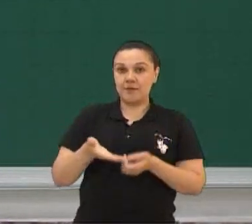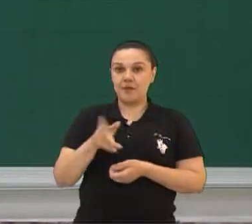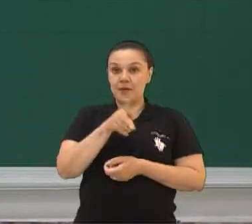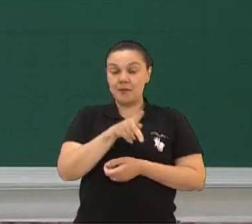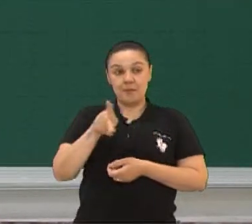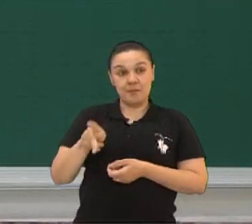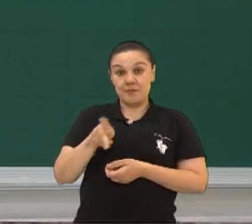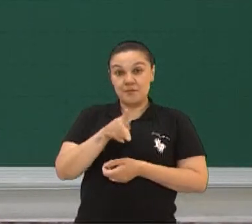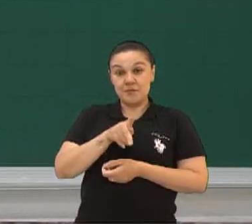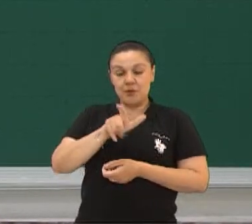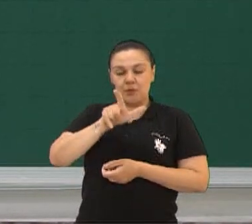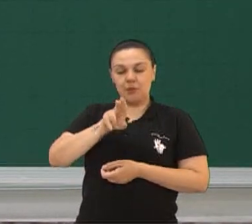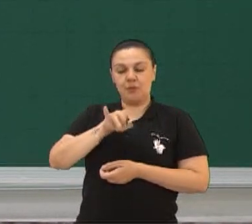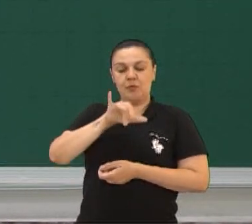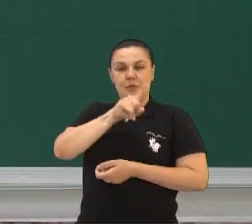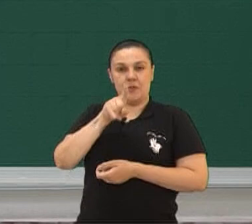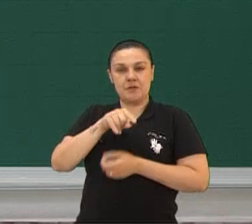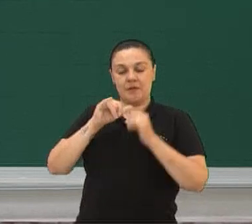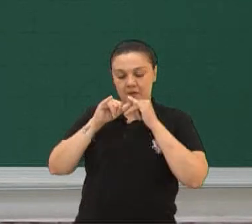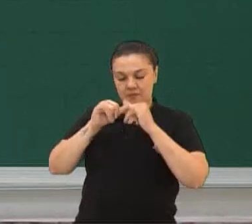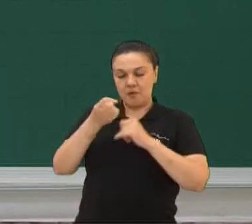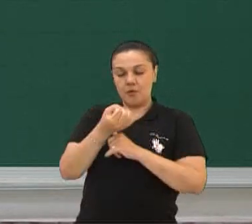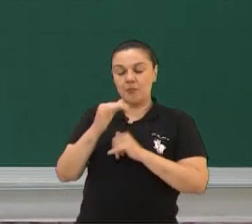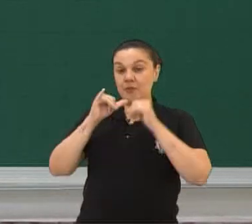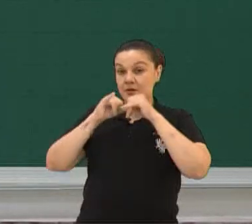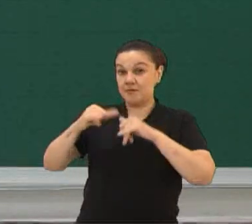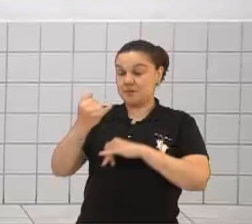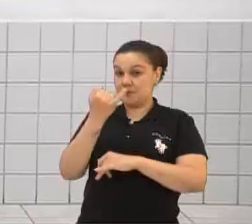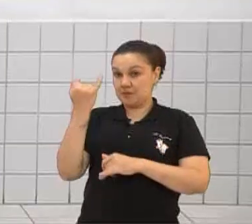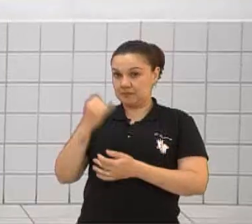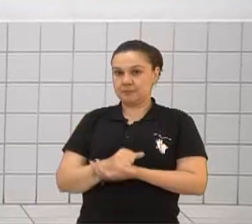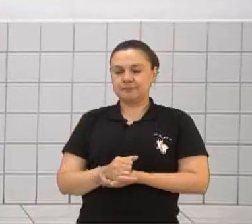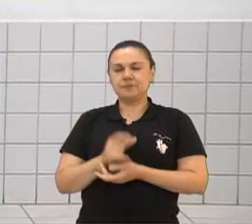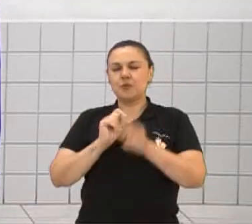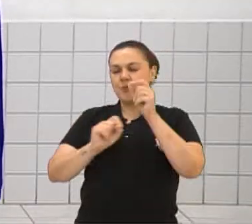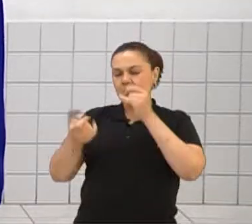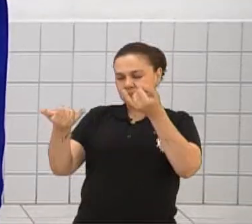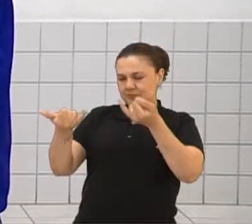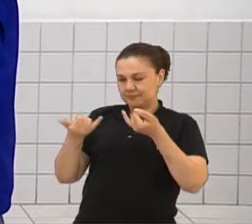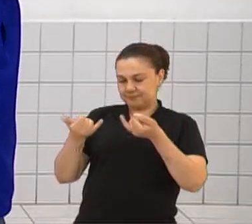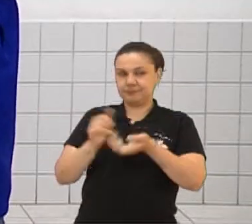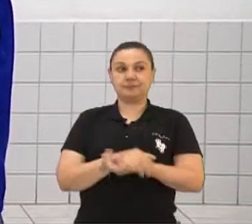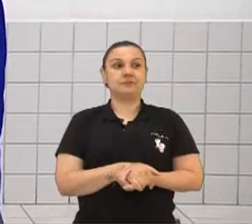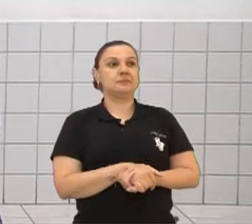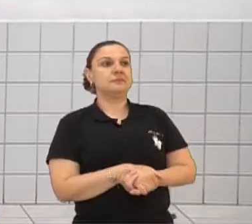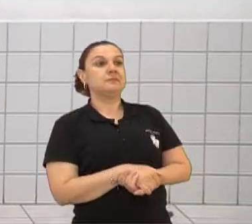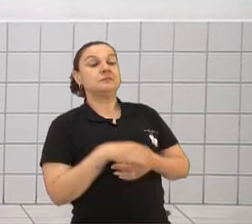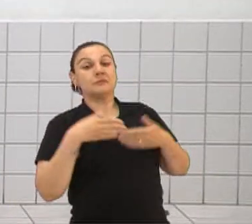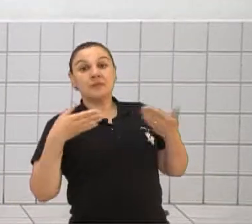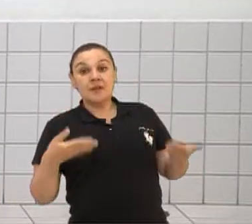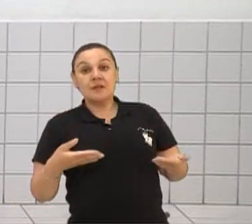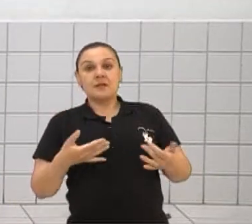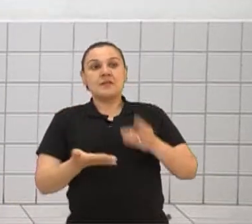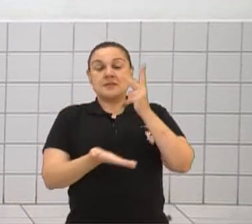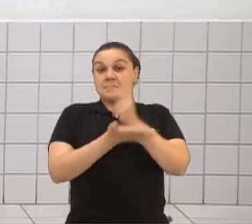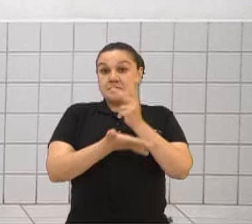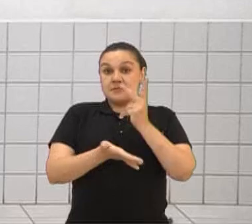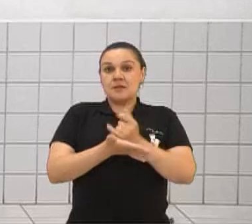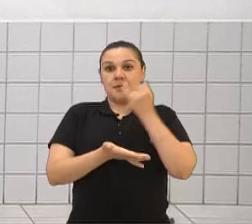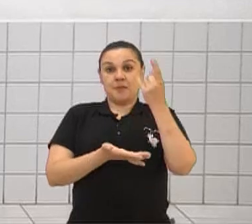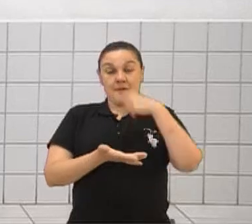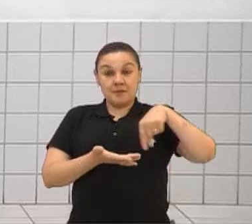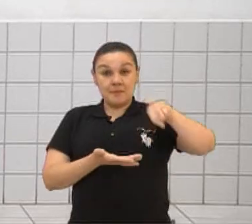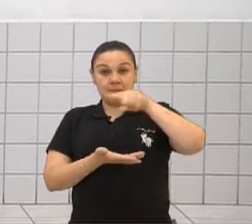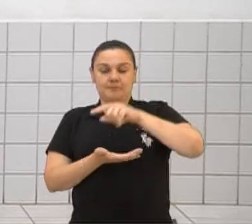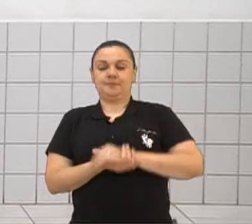Luiz, agora no início dessa aula, vai transmitir para a gente alguns recadinhos importantes. Professor, o que você tem para a gente aí de recadinho? Então, pessoal, o que é sempre importante?